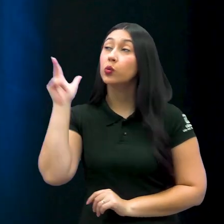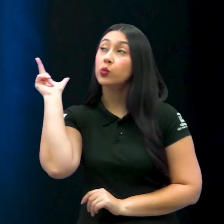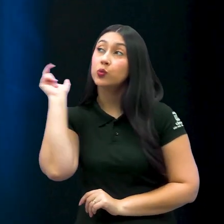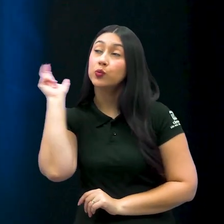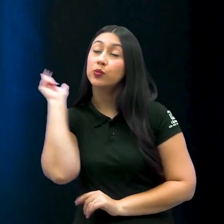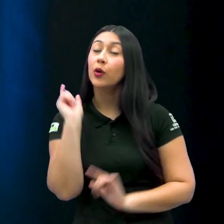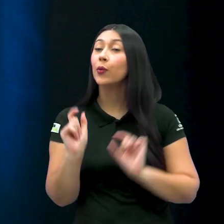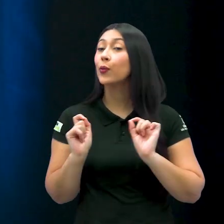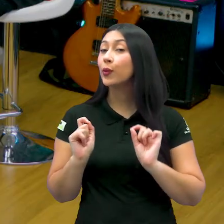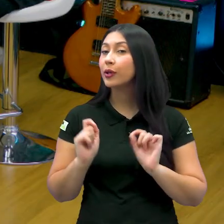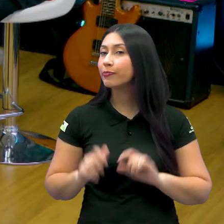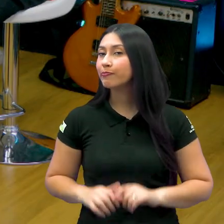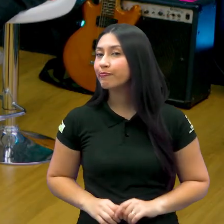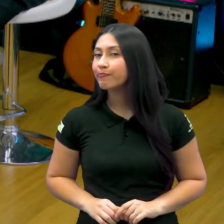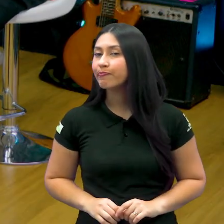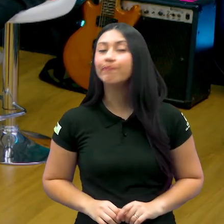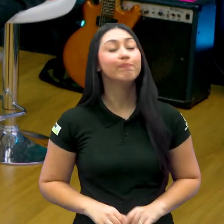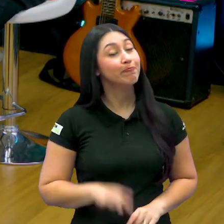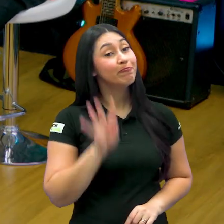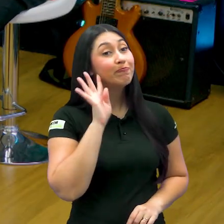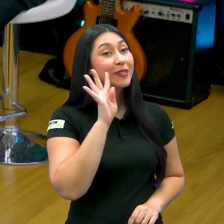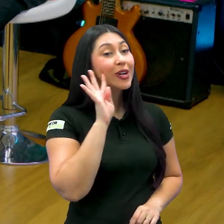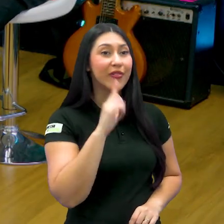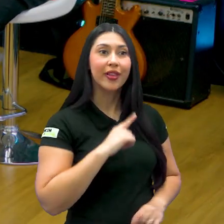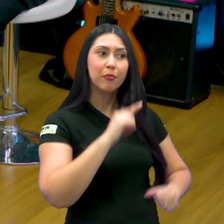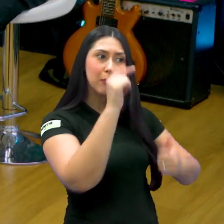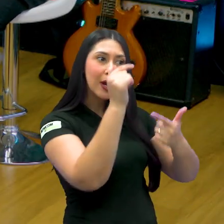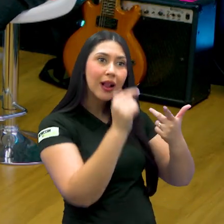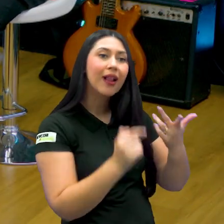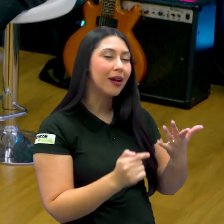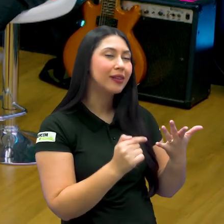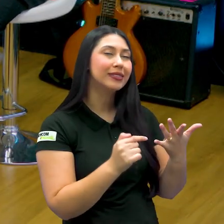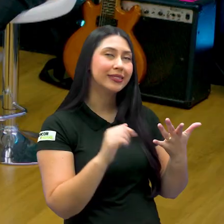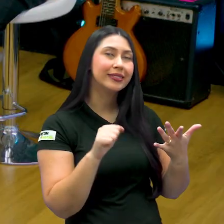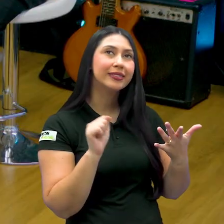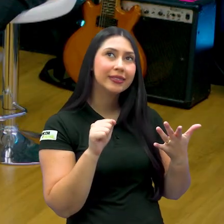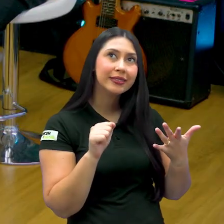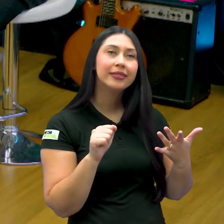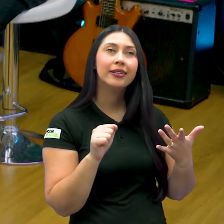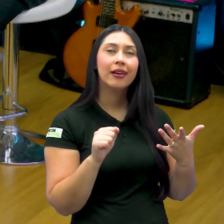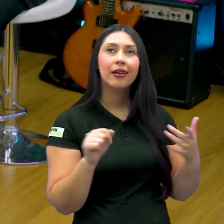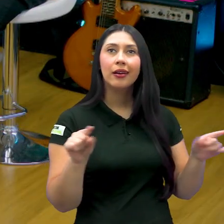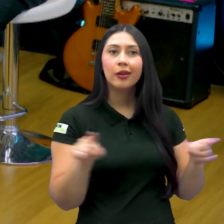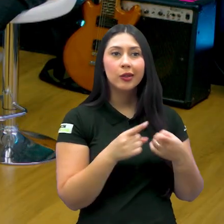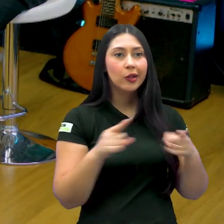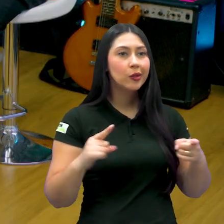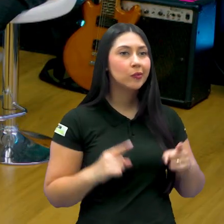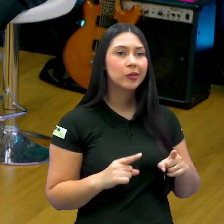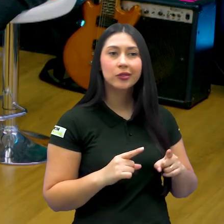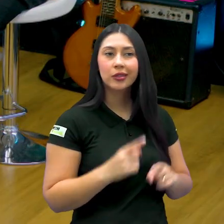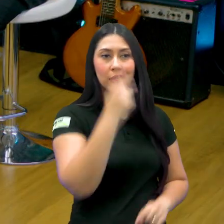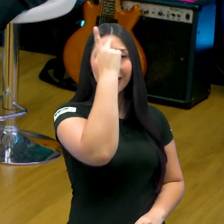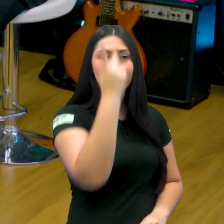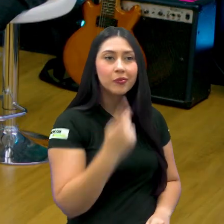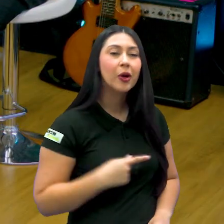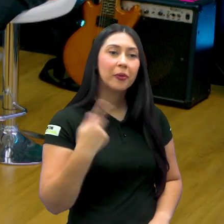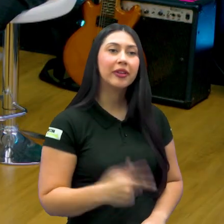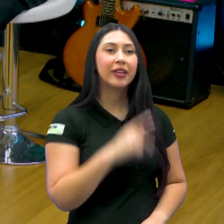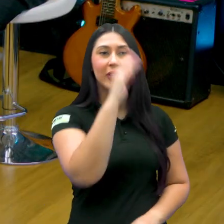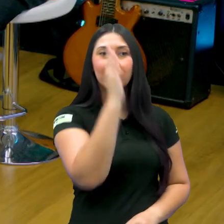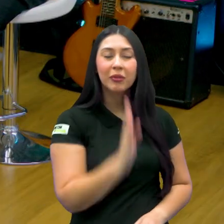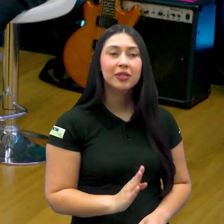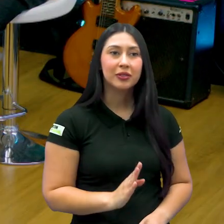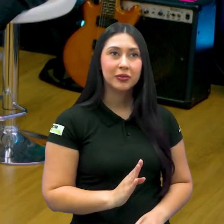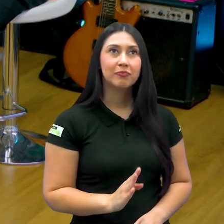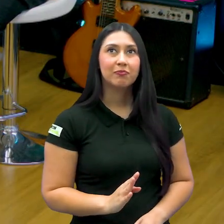para abrir a caixona? Ah, legal. Bom, tem bastante coisa. Acho que a música independente, a música indie brasileira, ela